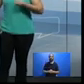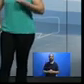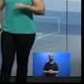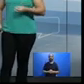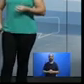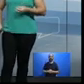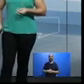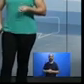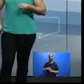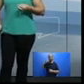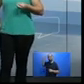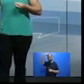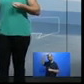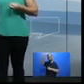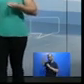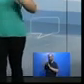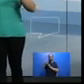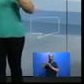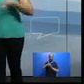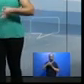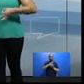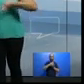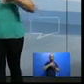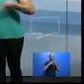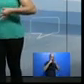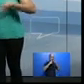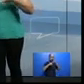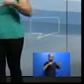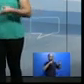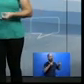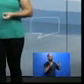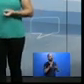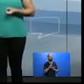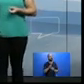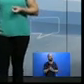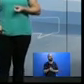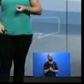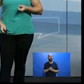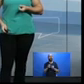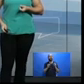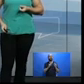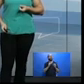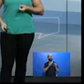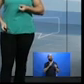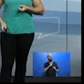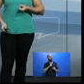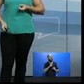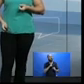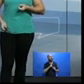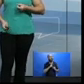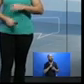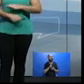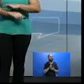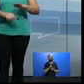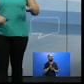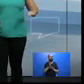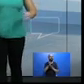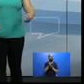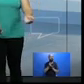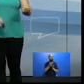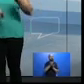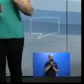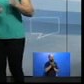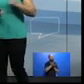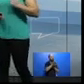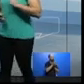frota para descobrir o que poderia ser explorado no nosso país, né? Só queria explorar,